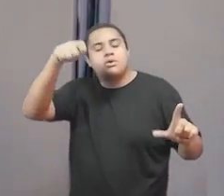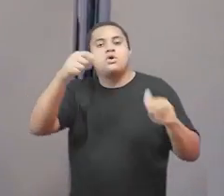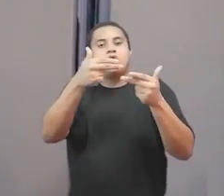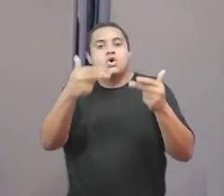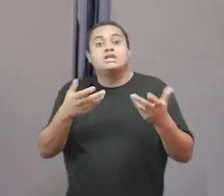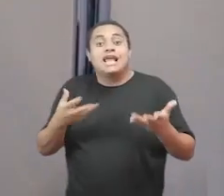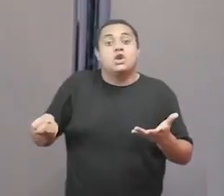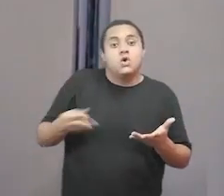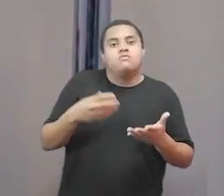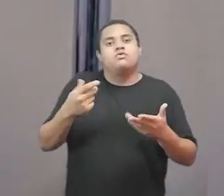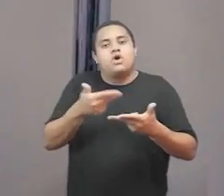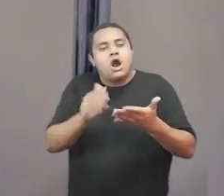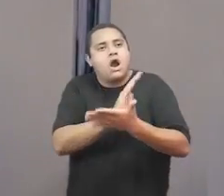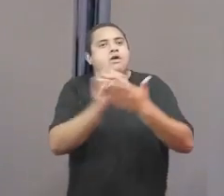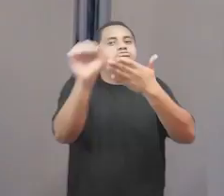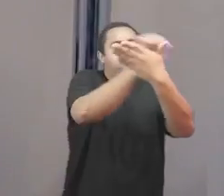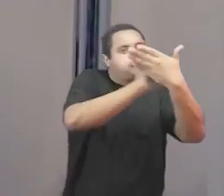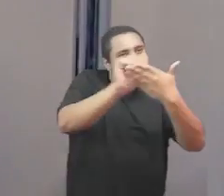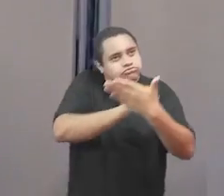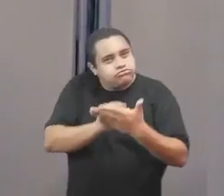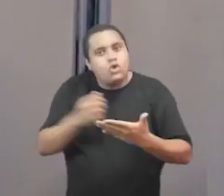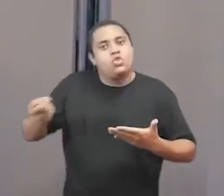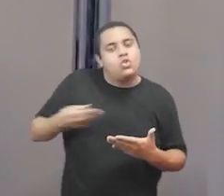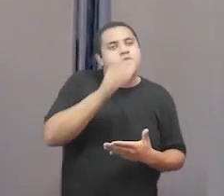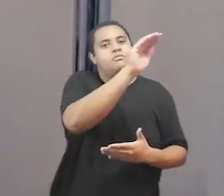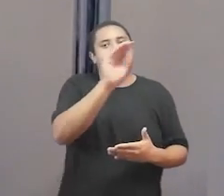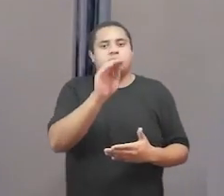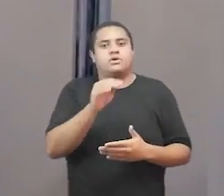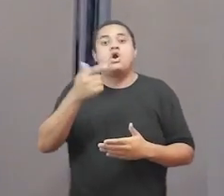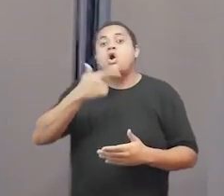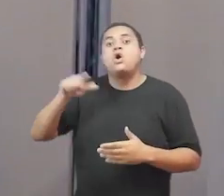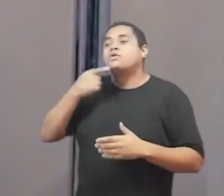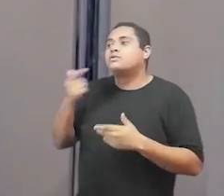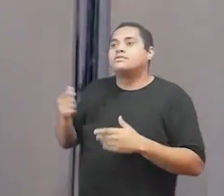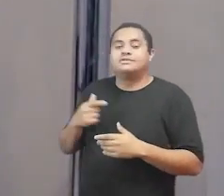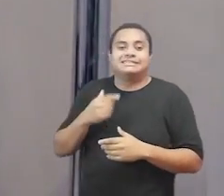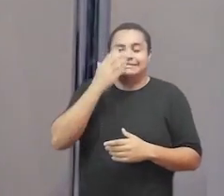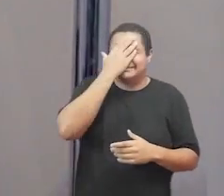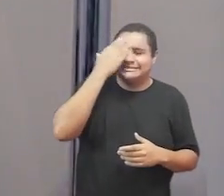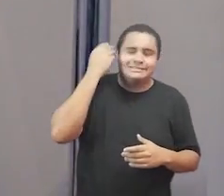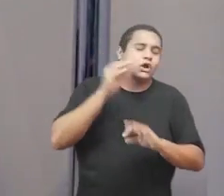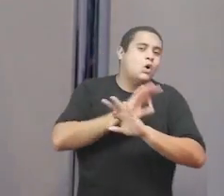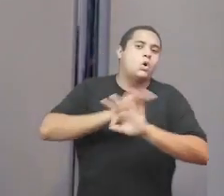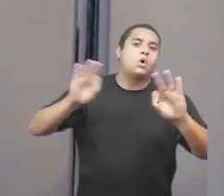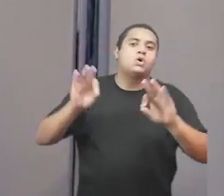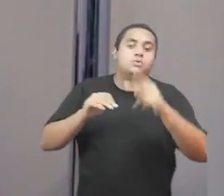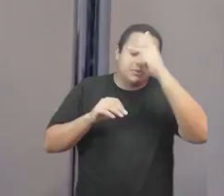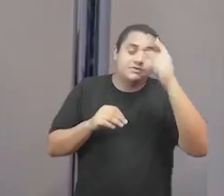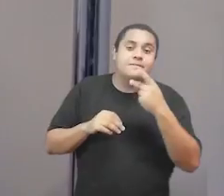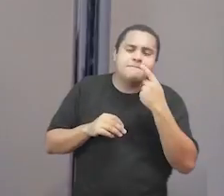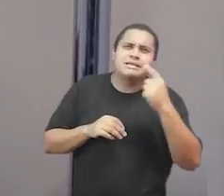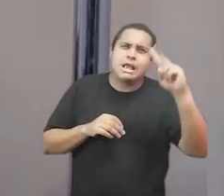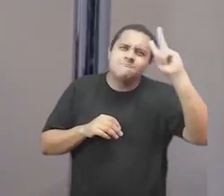precisa apagar o caso escrito. E o grande Rubem, outra frase sobre esquecimento: esquecimento é uma graça. Muito mais difícil que lembrar e esquecer. Fala-se